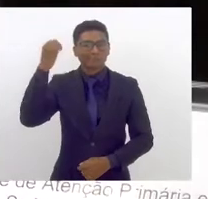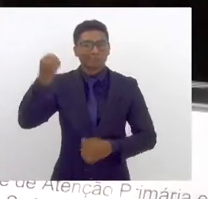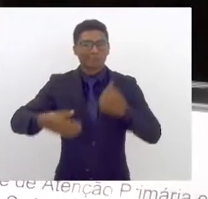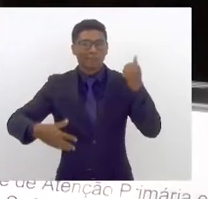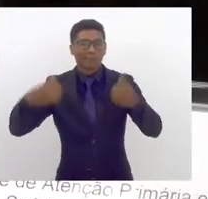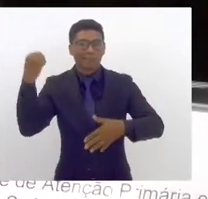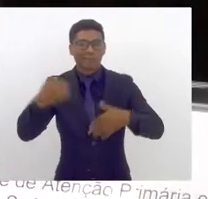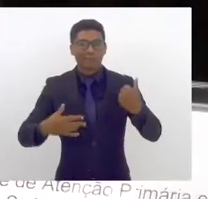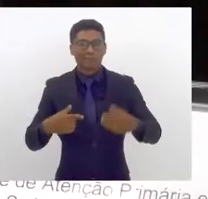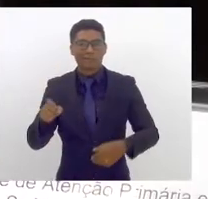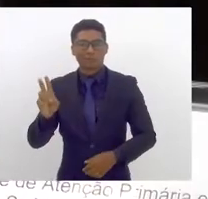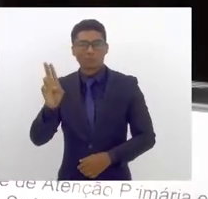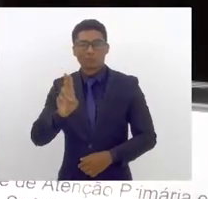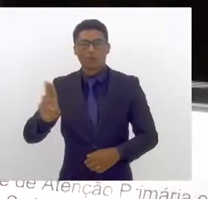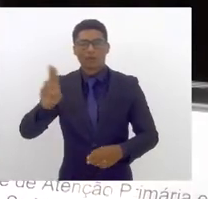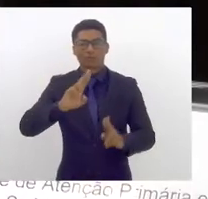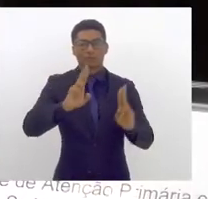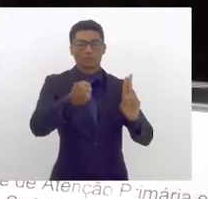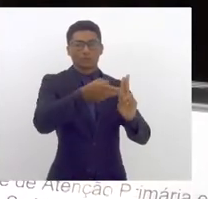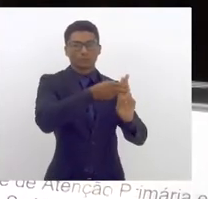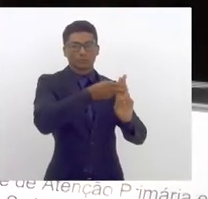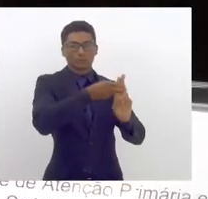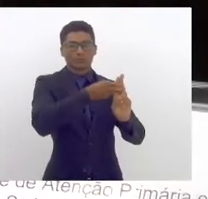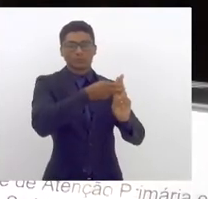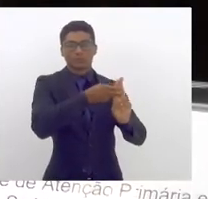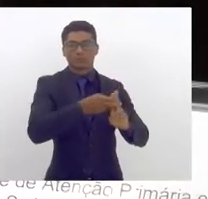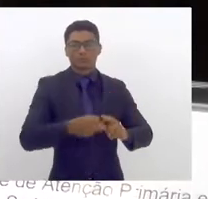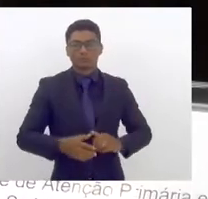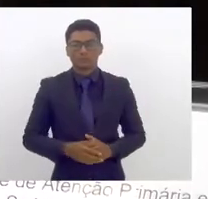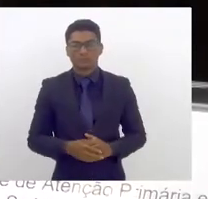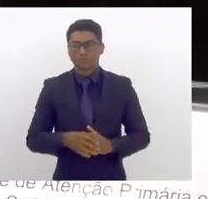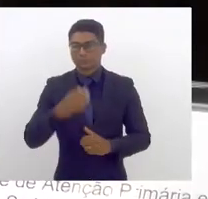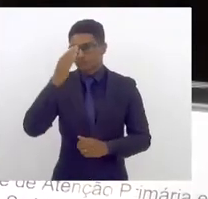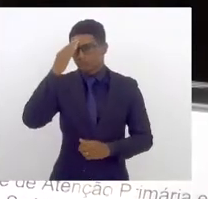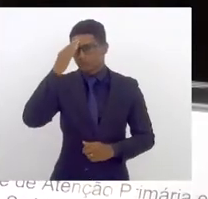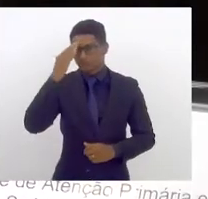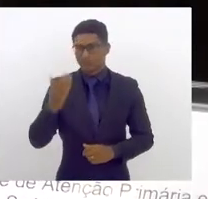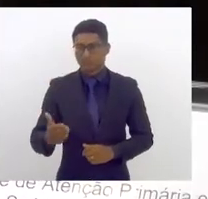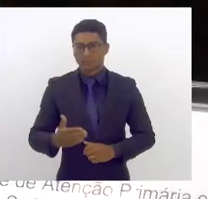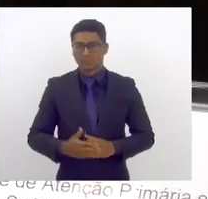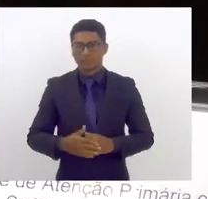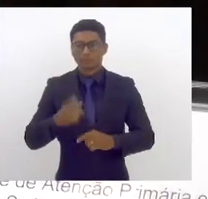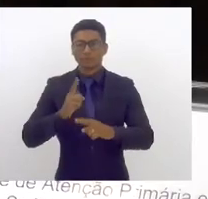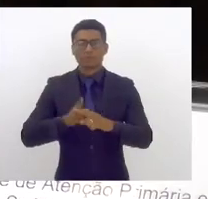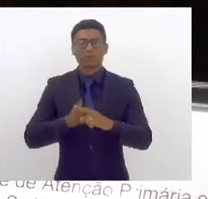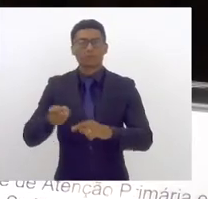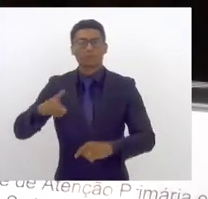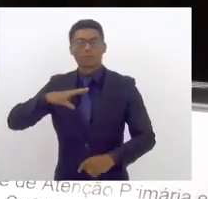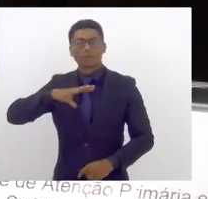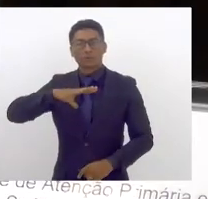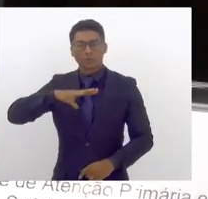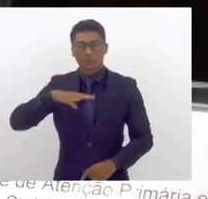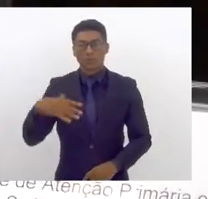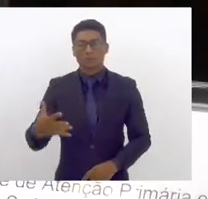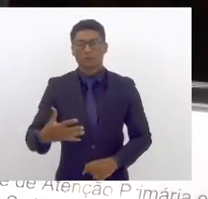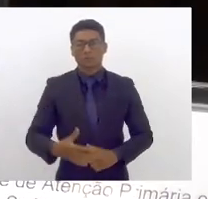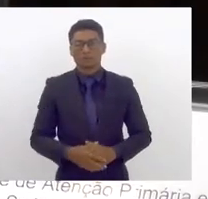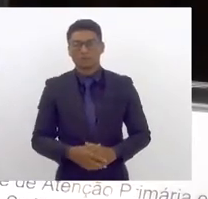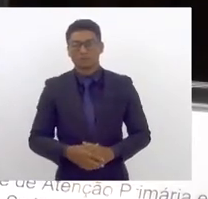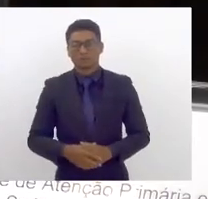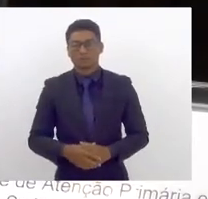do Sistema Único de Saúde Obrigada pela coragem queria